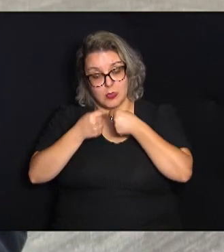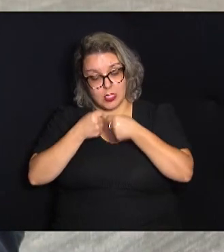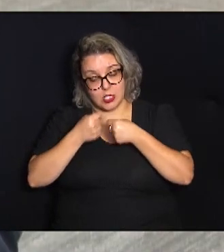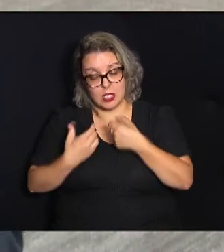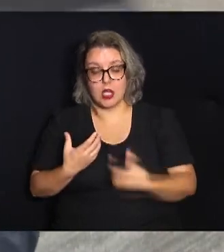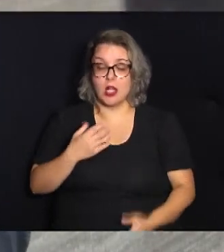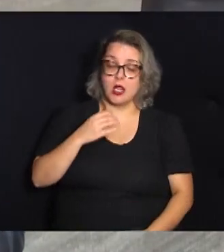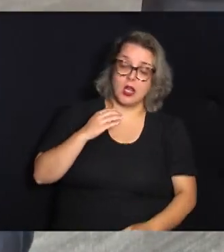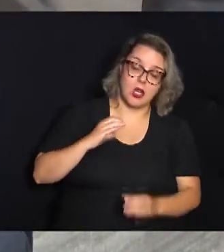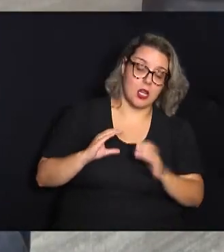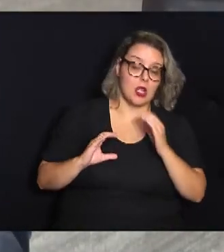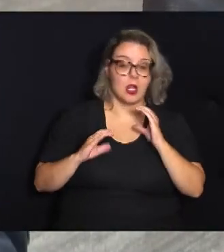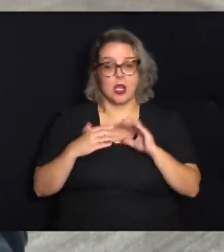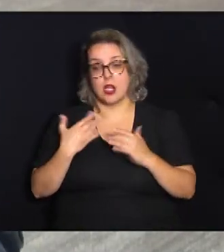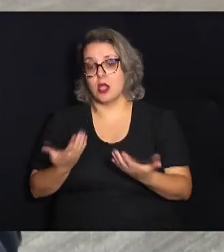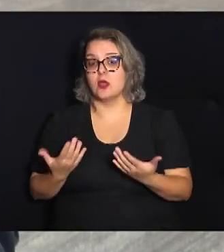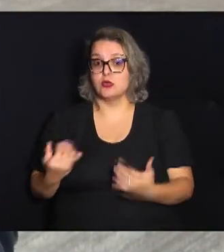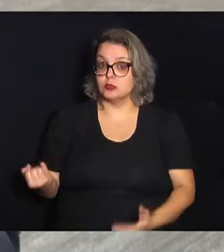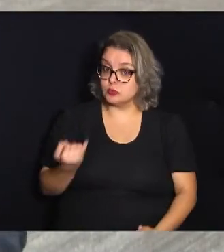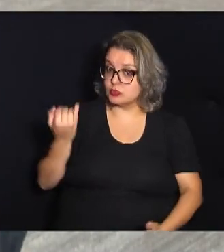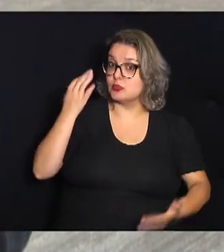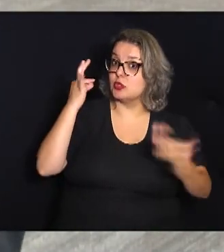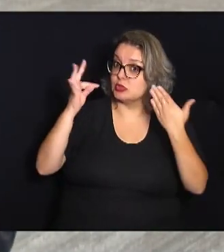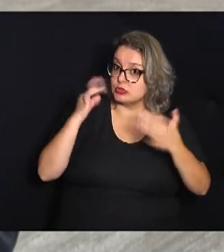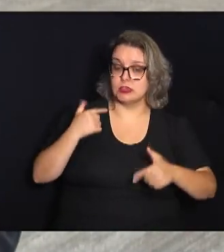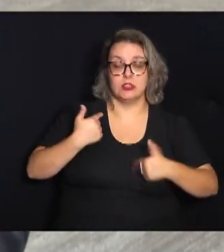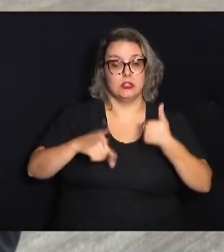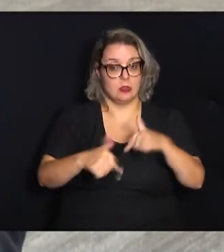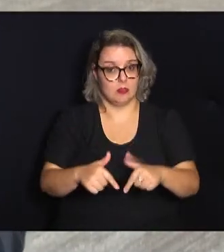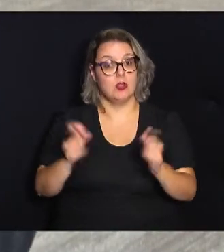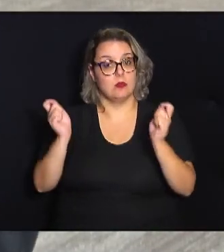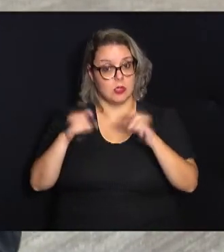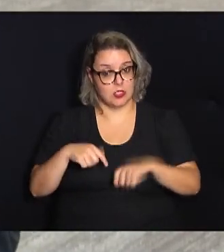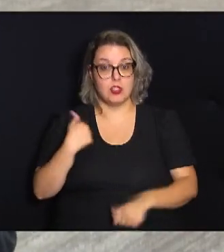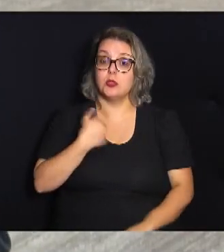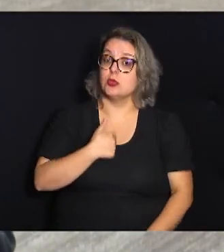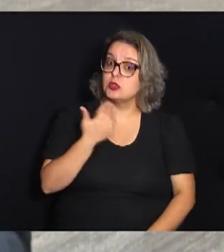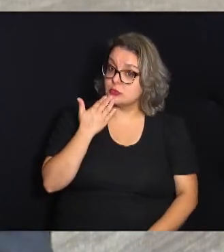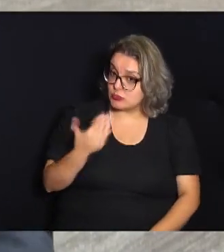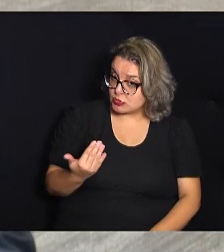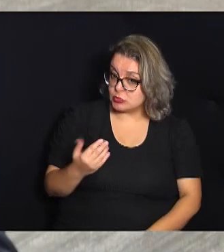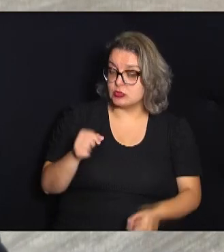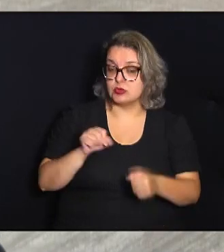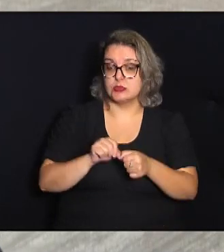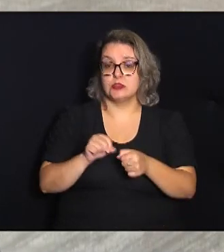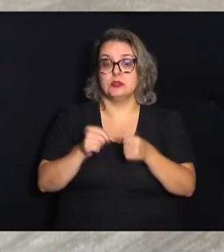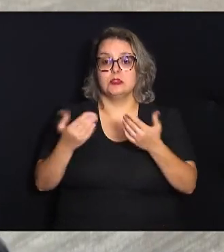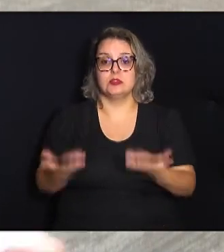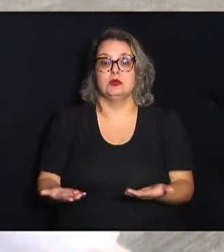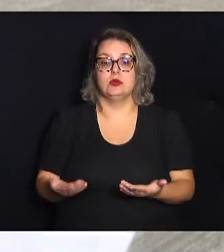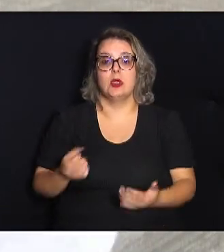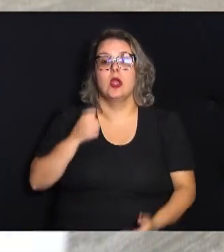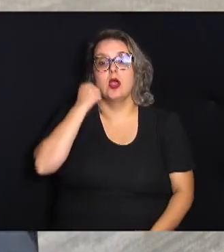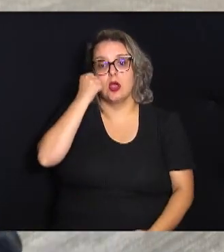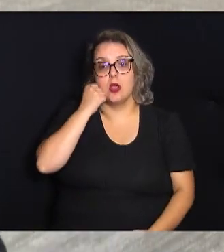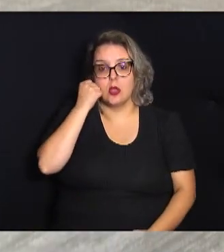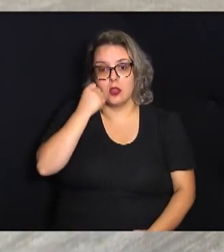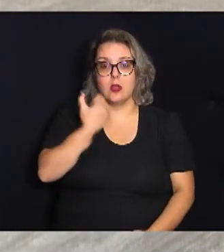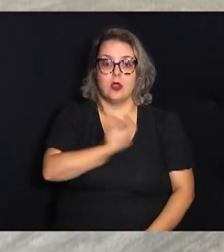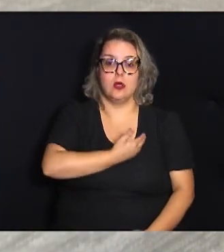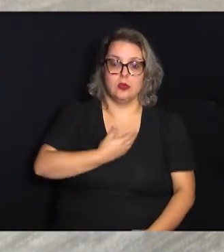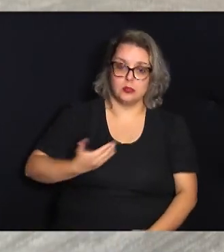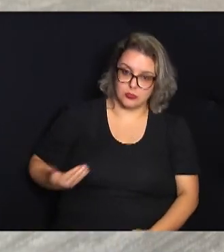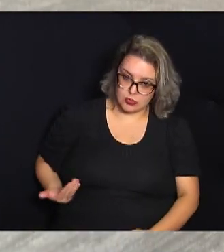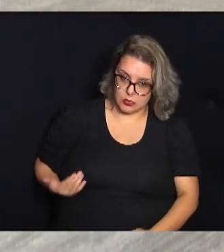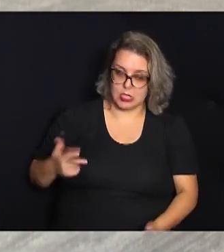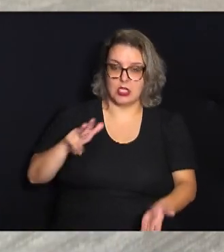na cidade de Campinas, trabalhando de forma eficaz, e nós fizemos o pedido ao governo para